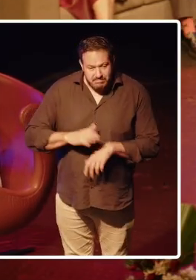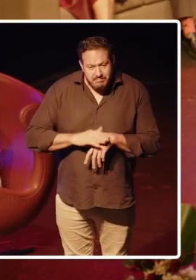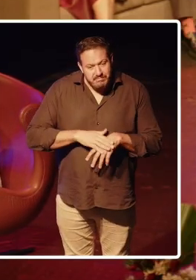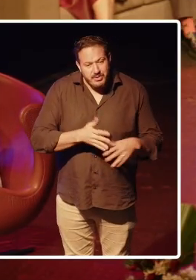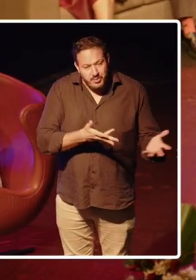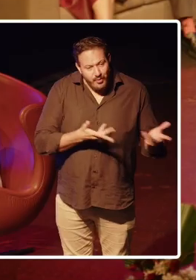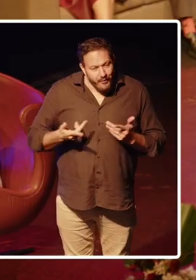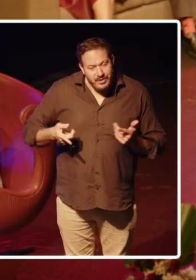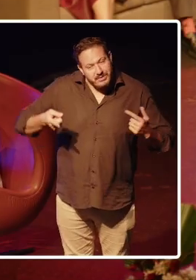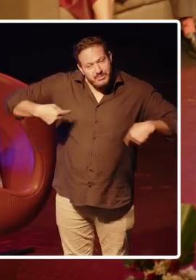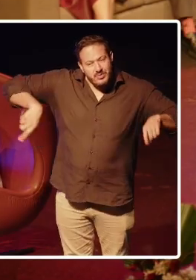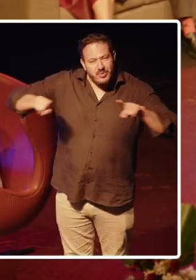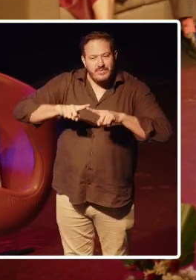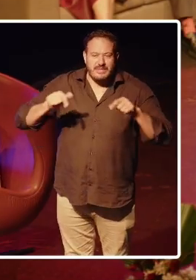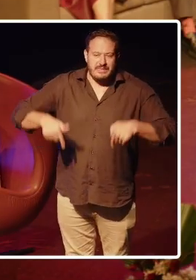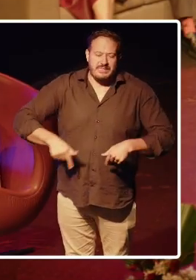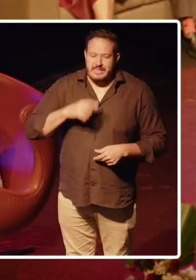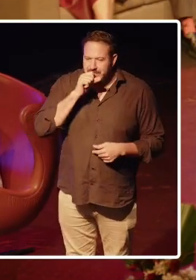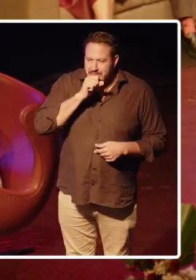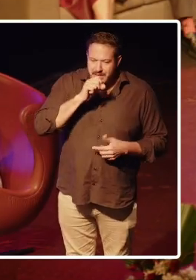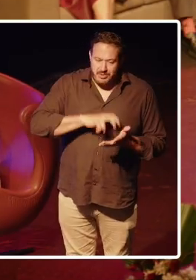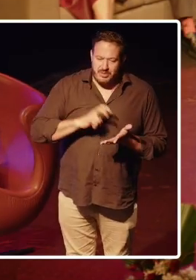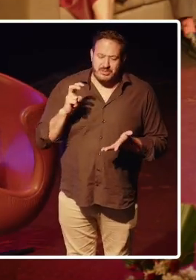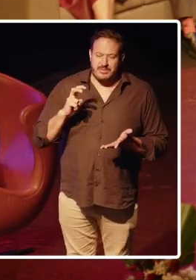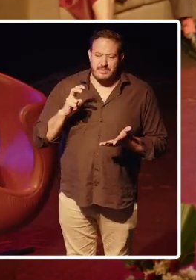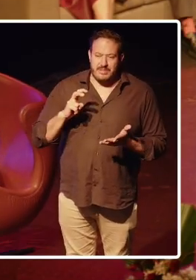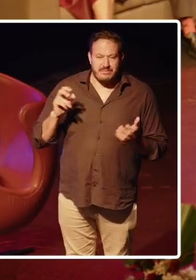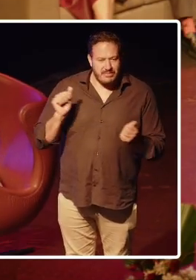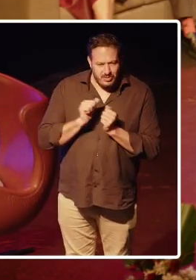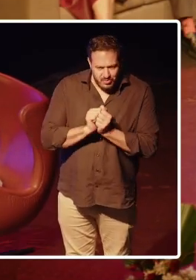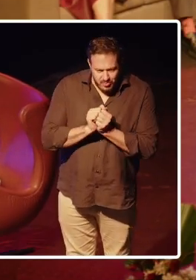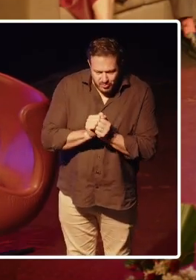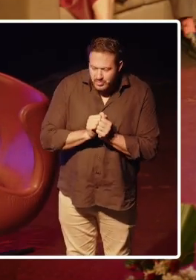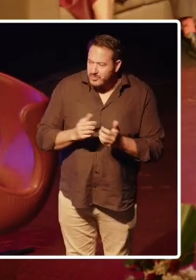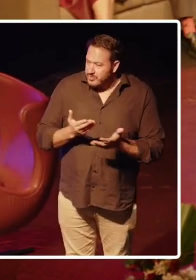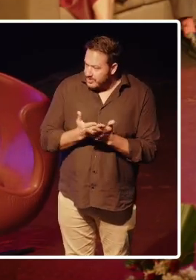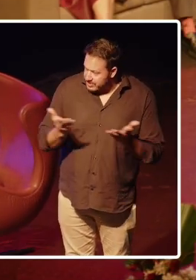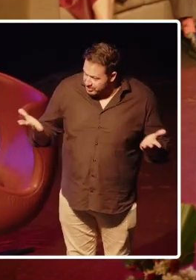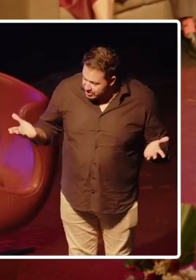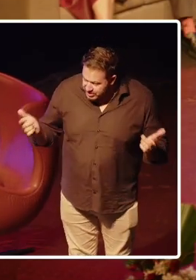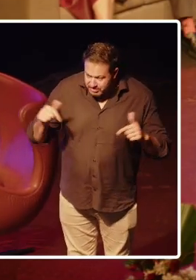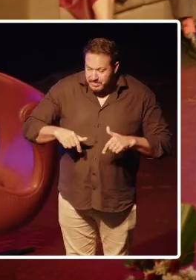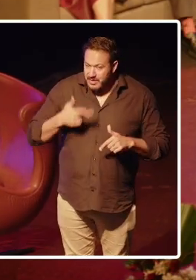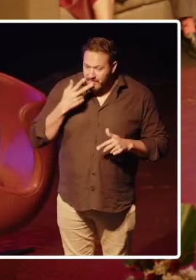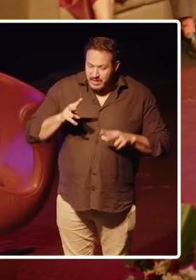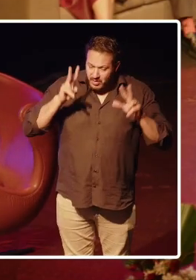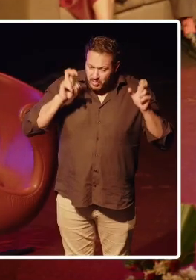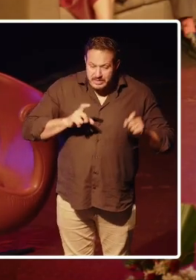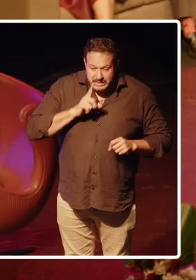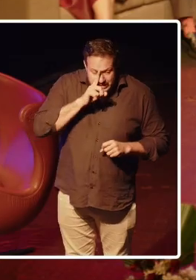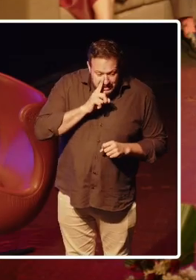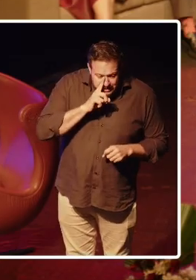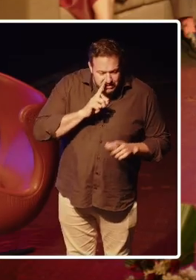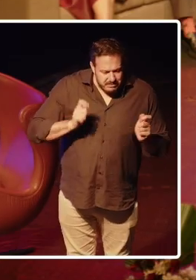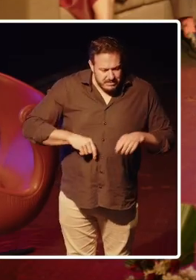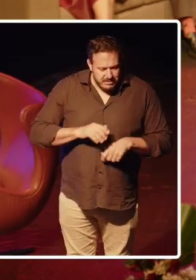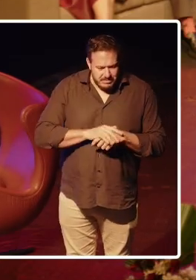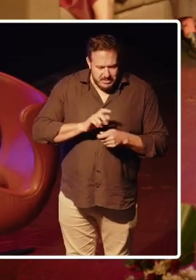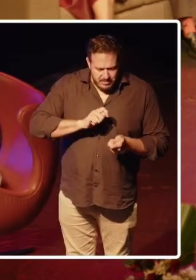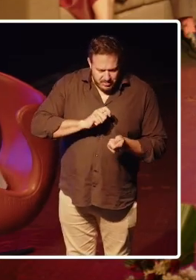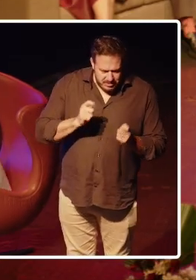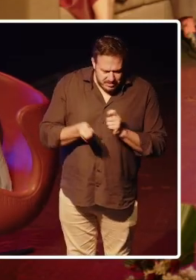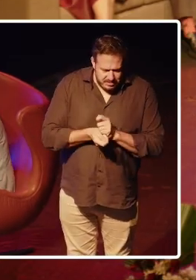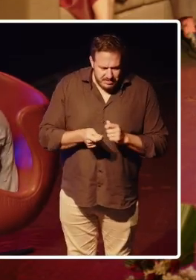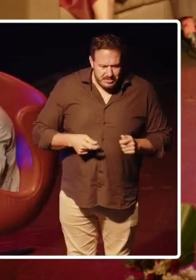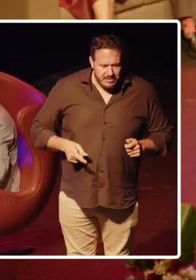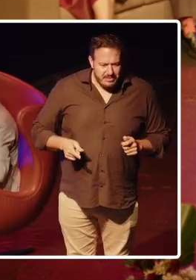aqui, a todos vocês que nesse sábado de manhã estão com a gente. Nós vamos falar sobre fatores de risco modificáveis. Então, o que eu posso